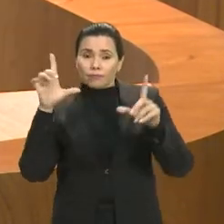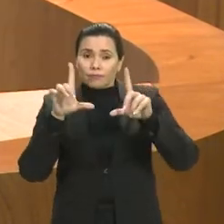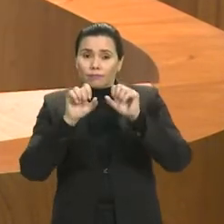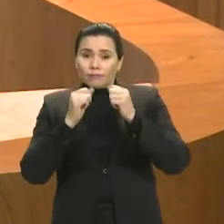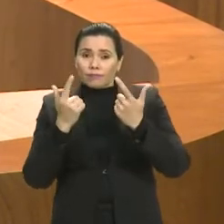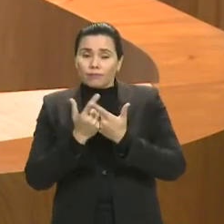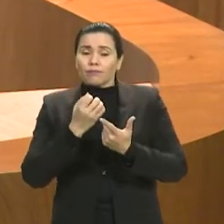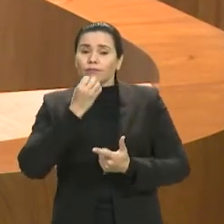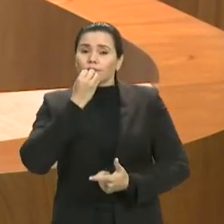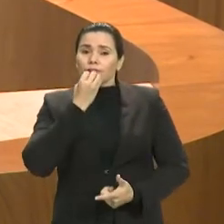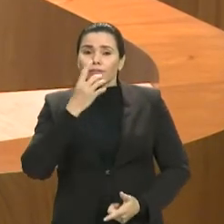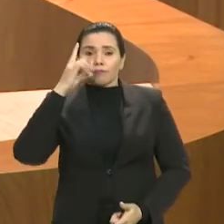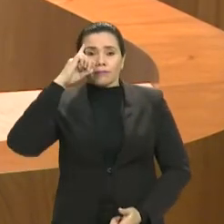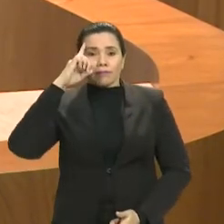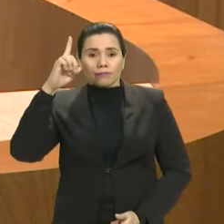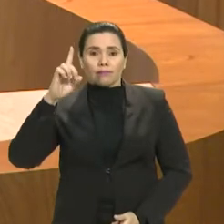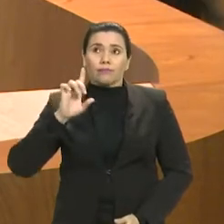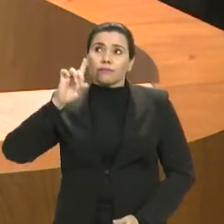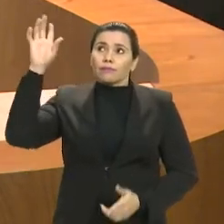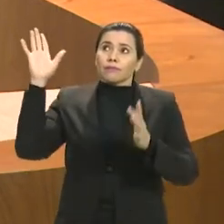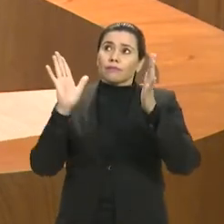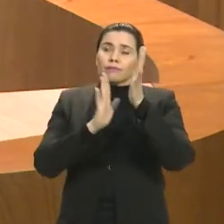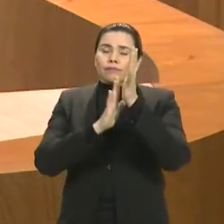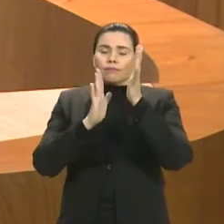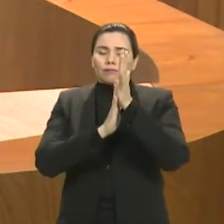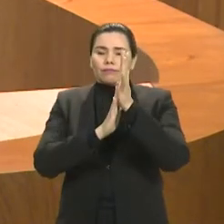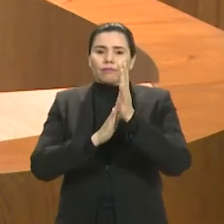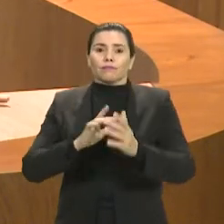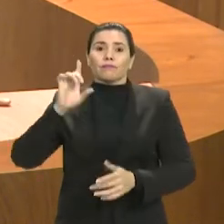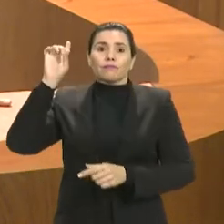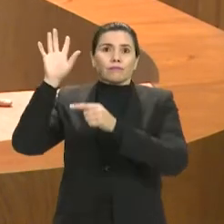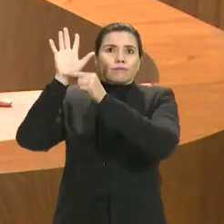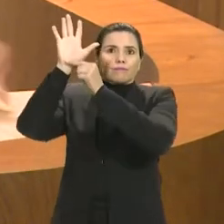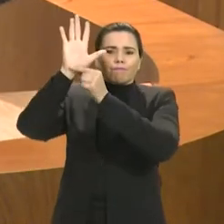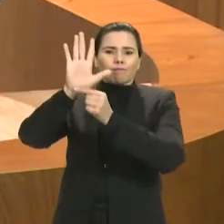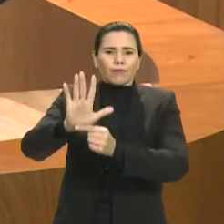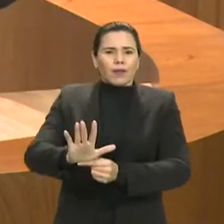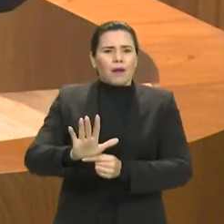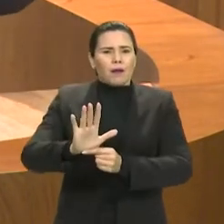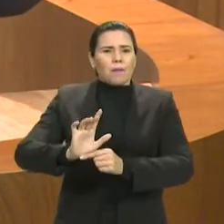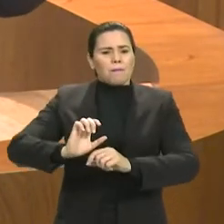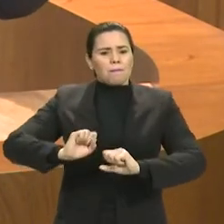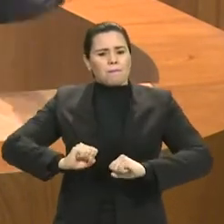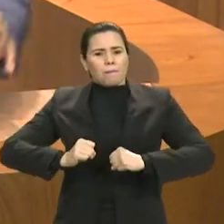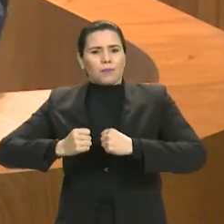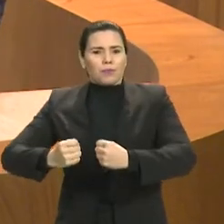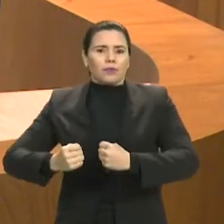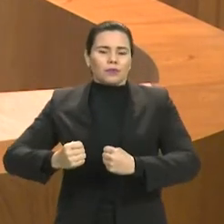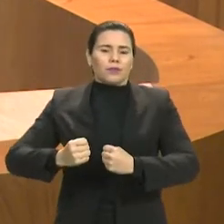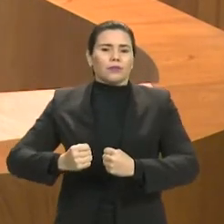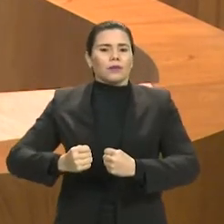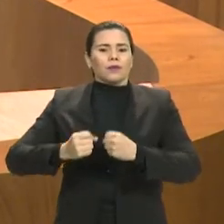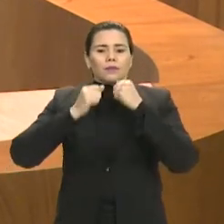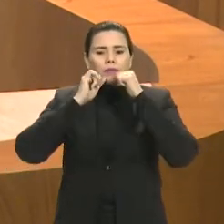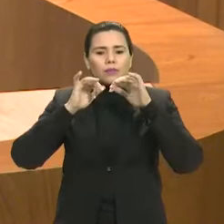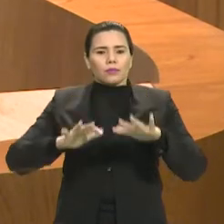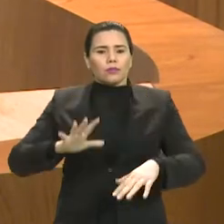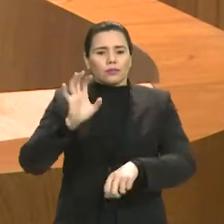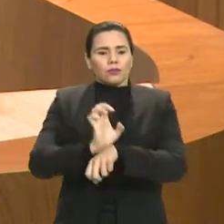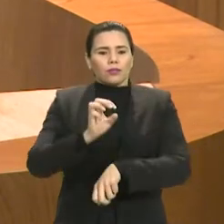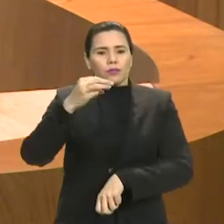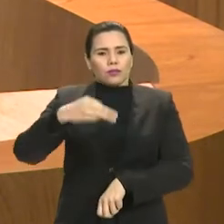mais cordial bom dia. Que Deus seja louvado. Que Deus tenha suas mãos poderosas sobre o estado do Maranhão, sobre a sua